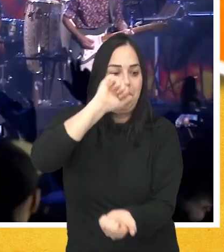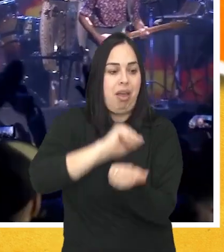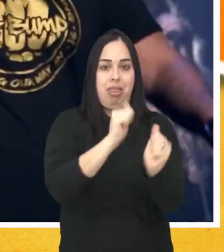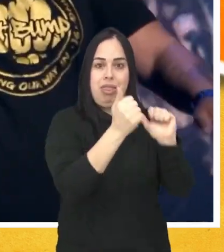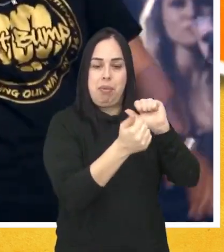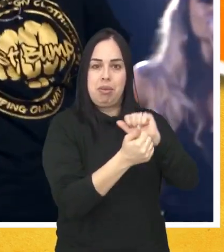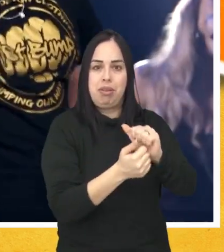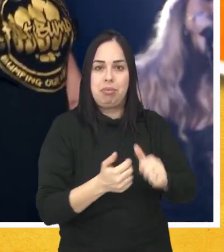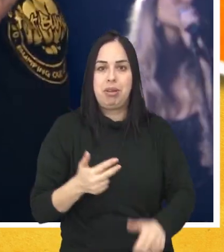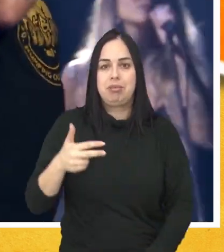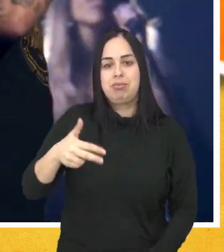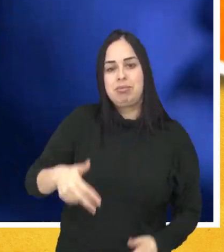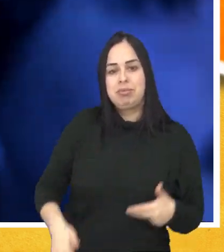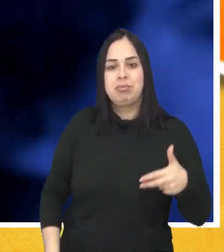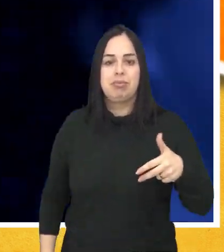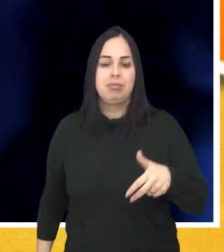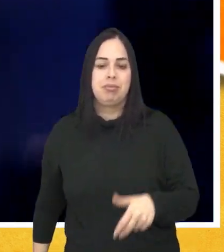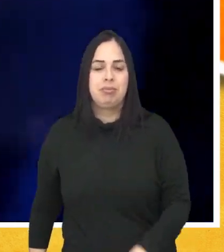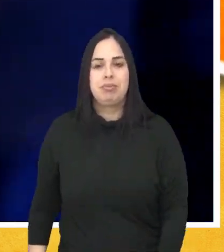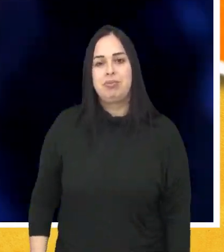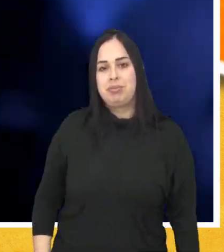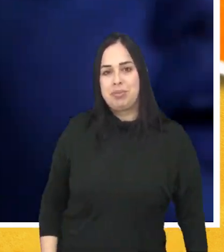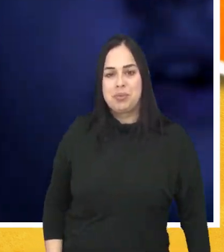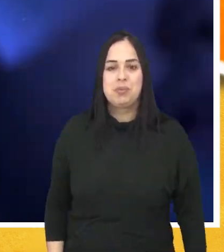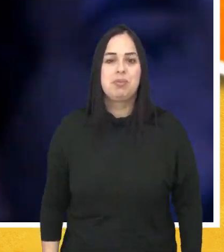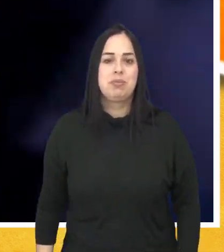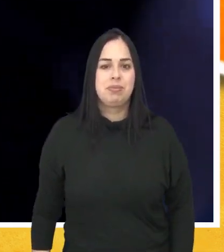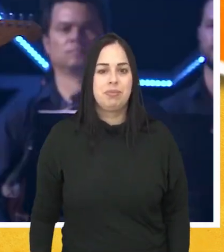adaptadas ao ritmo do reggae.